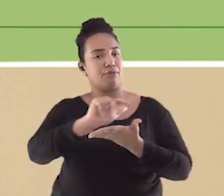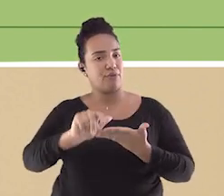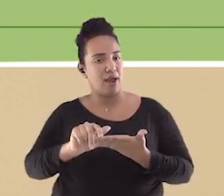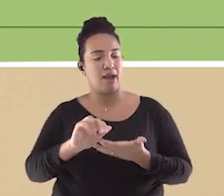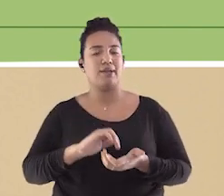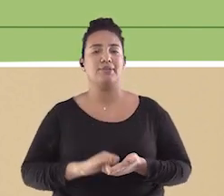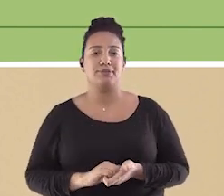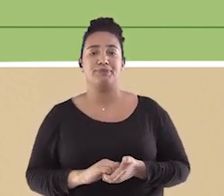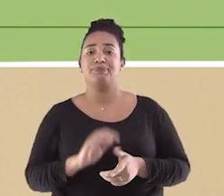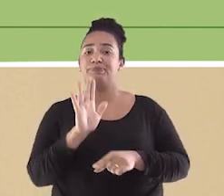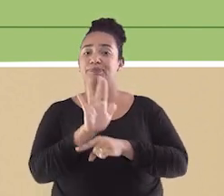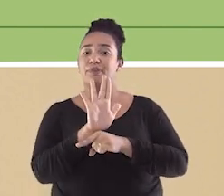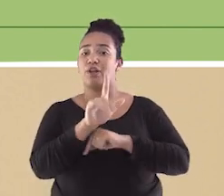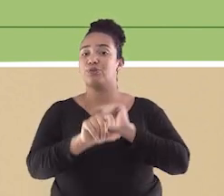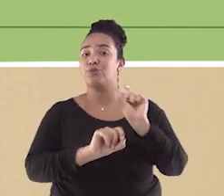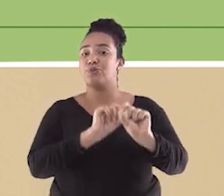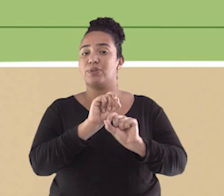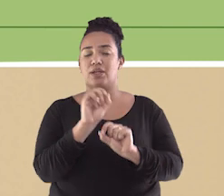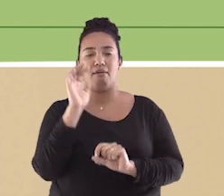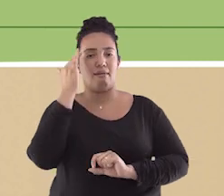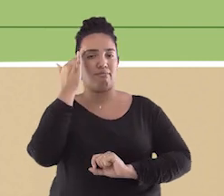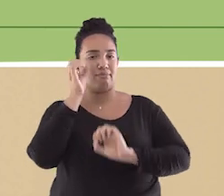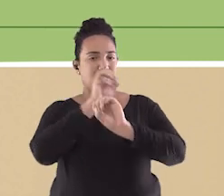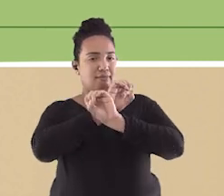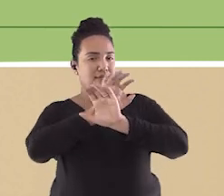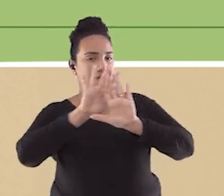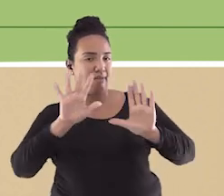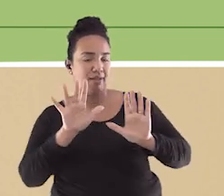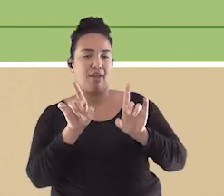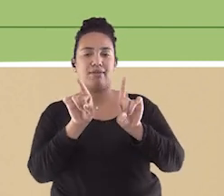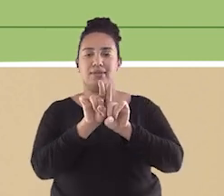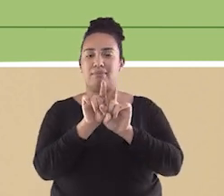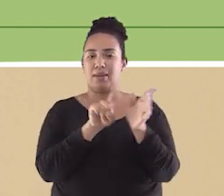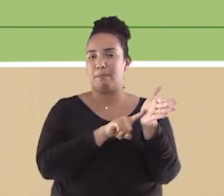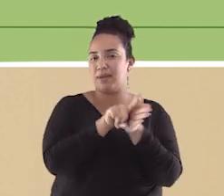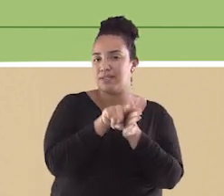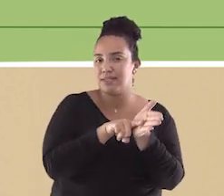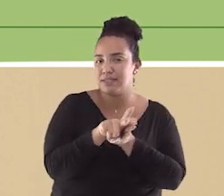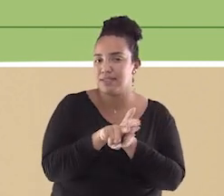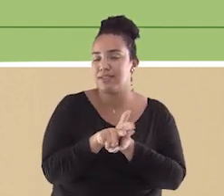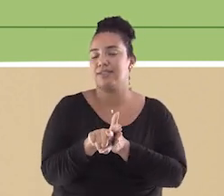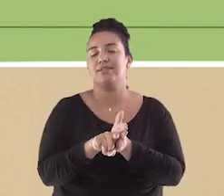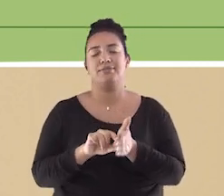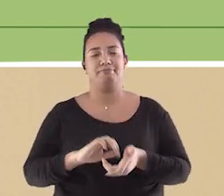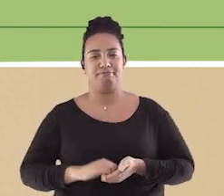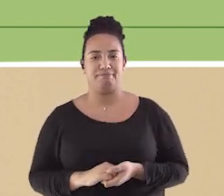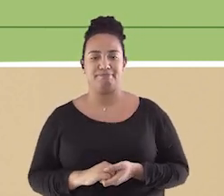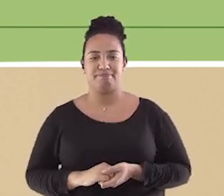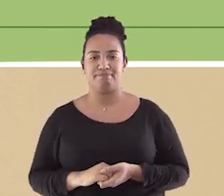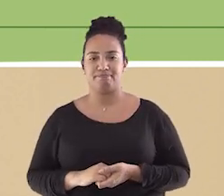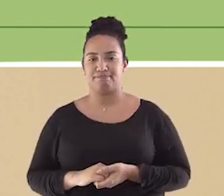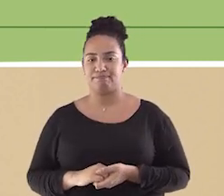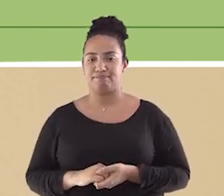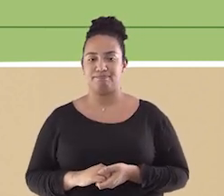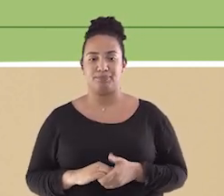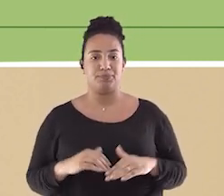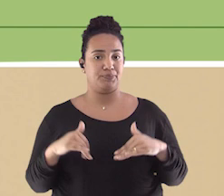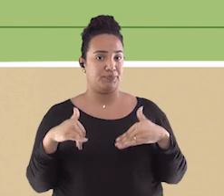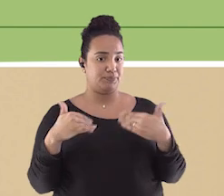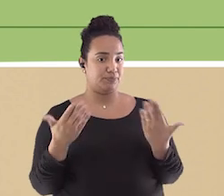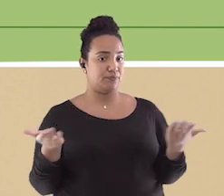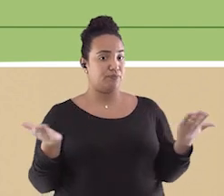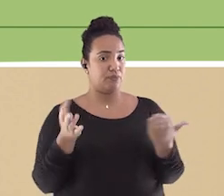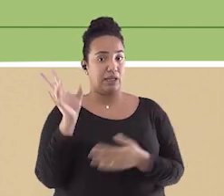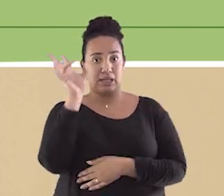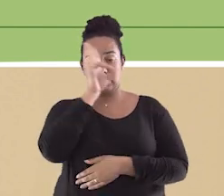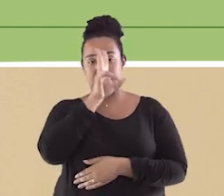que existem, para nos auxiliar na compreensão de informações, de pesquisas e de estudos.